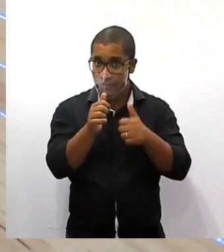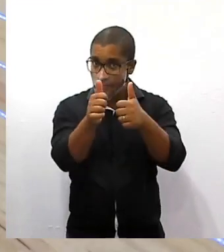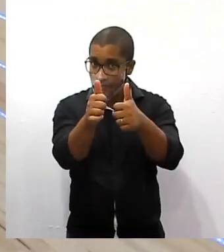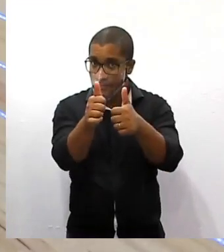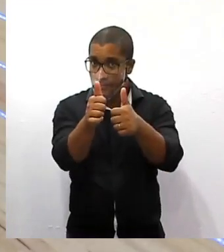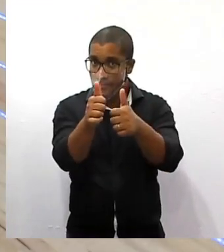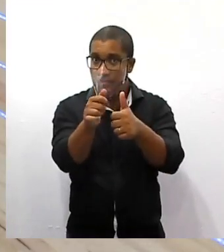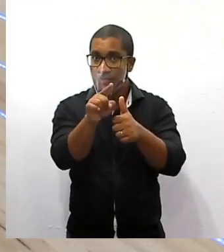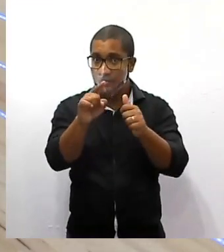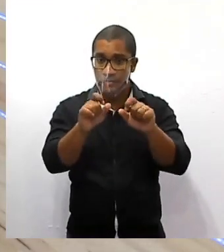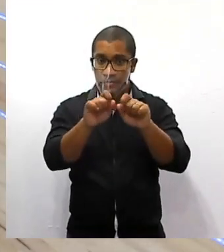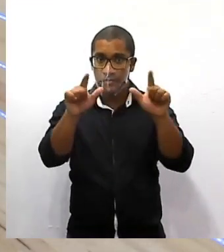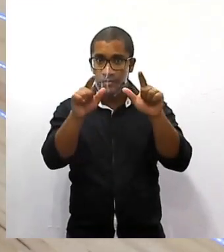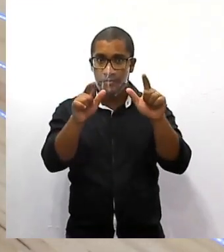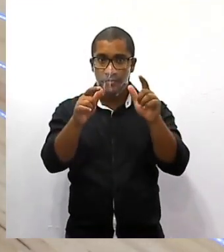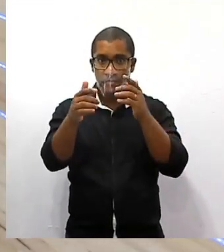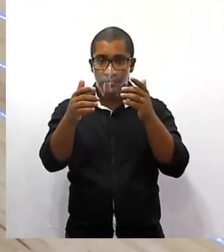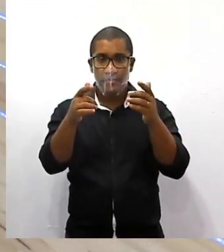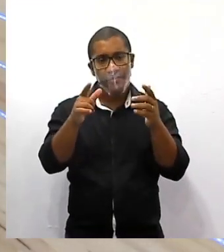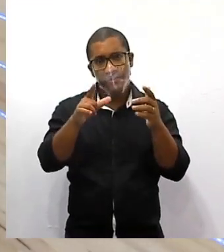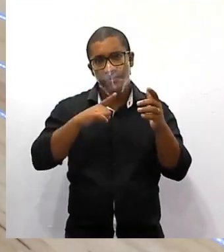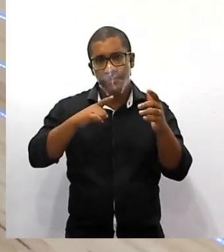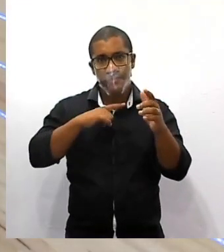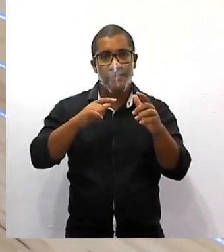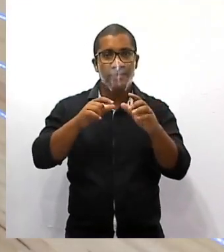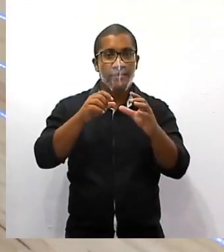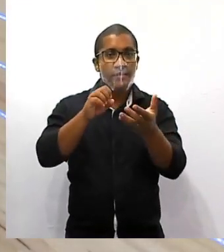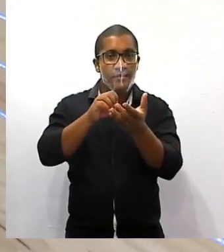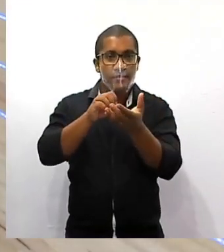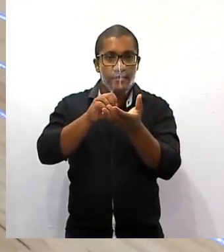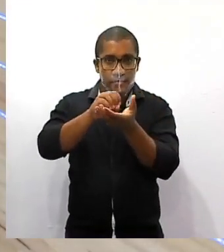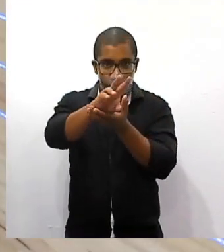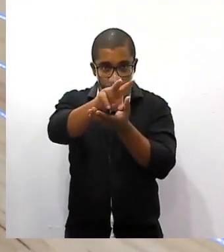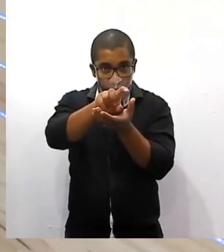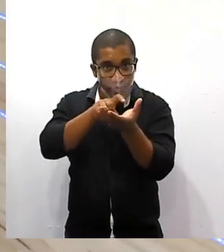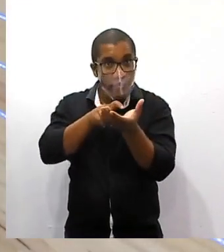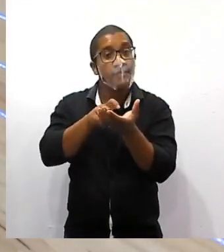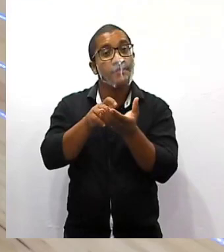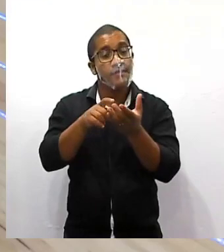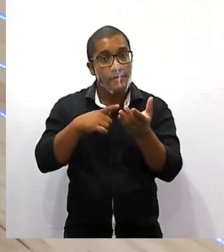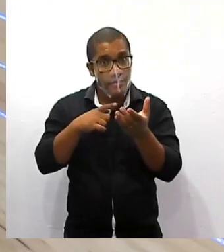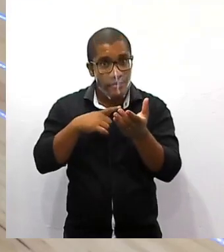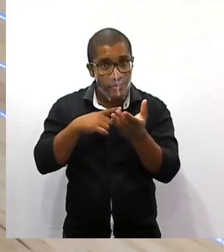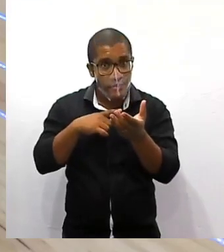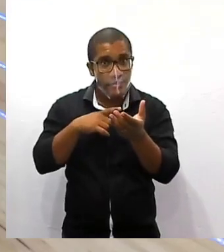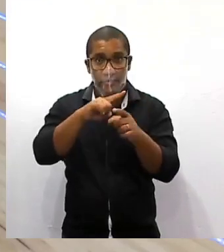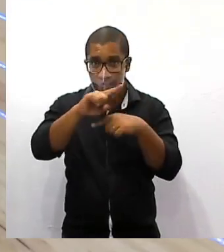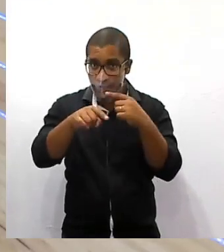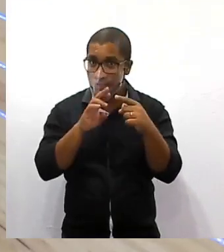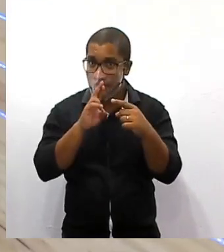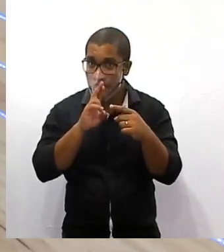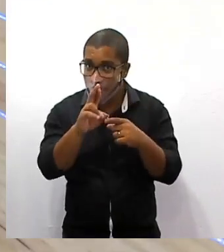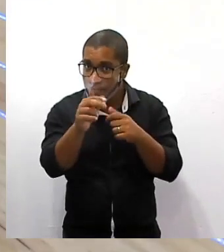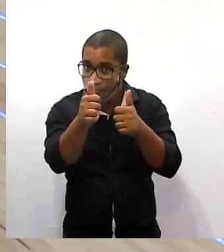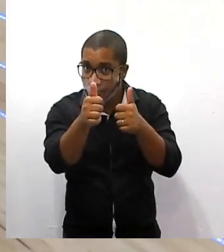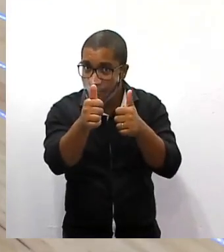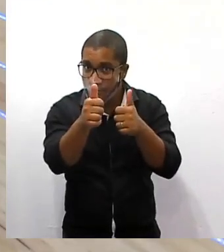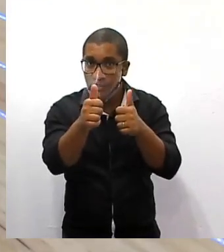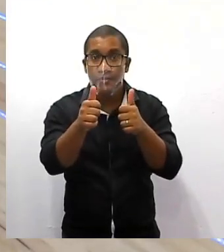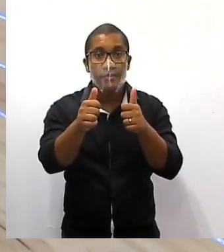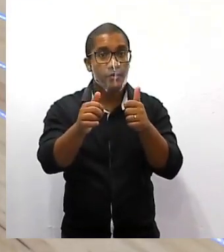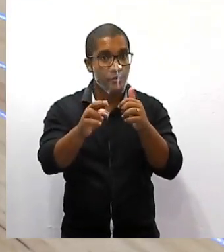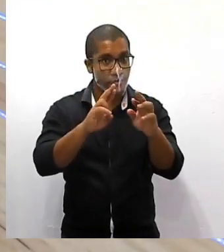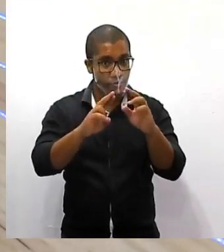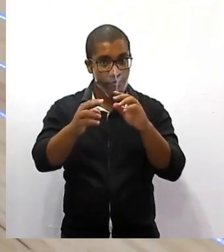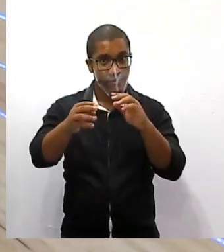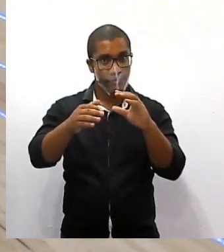aí assistindo nosso programa pelo canal do Educa PE, manda para mim a resolução dessa questão. É um desafio para